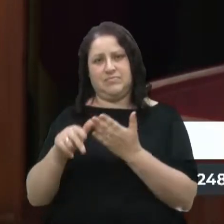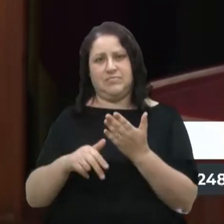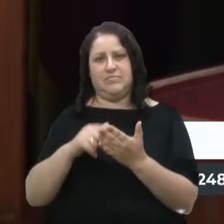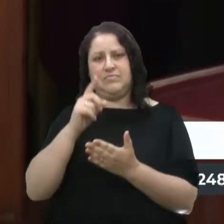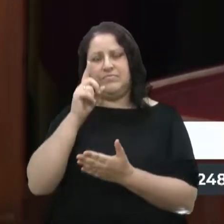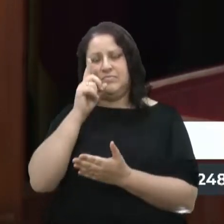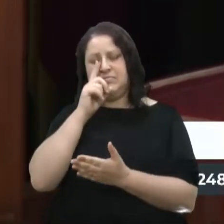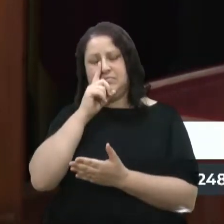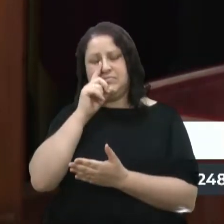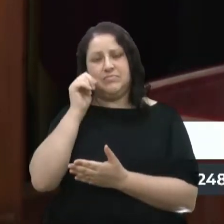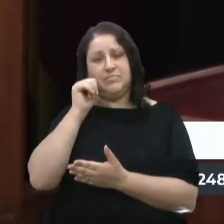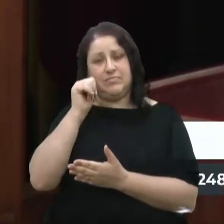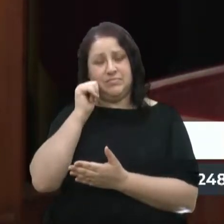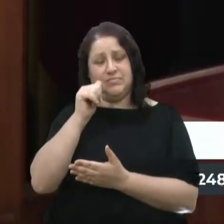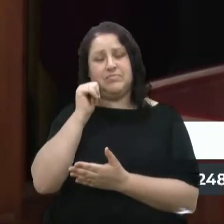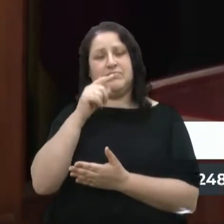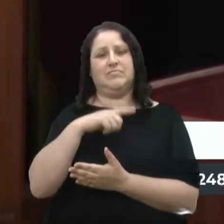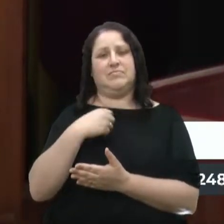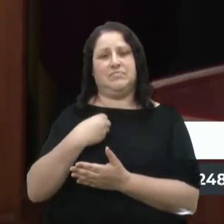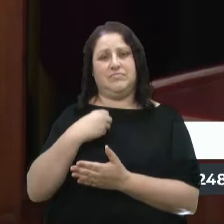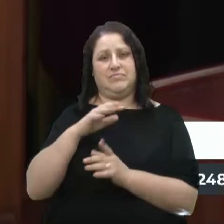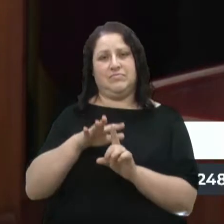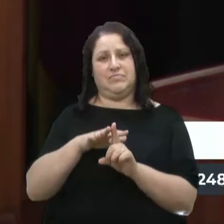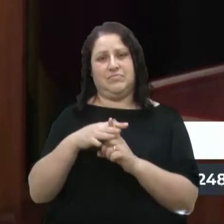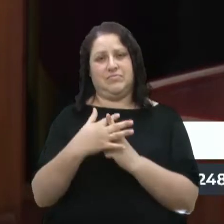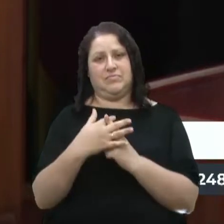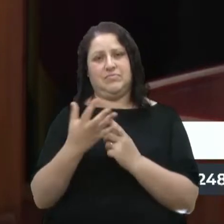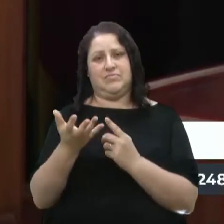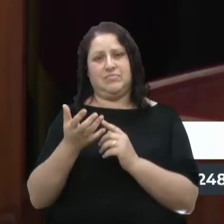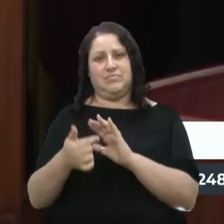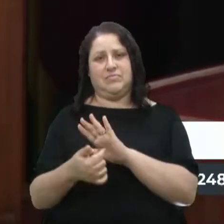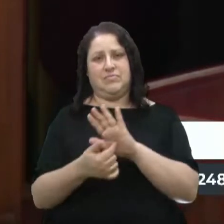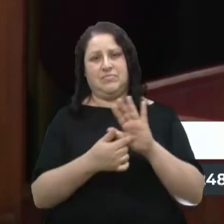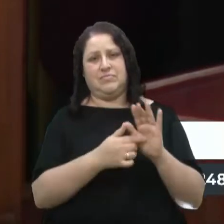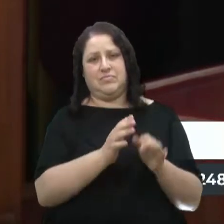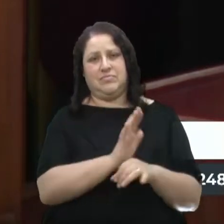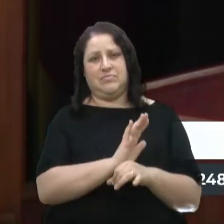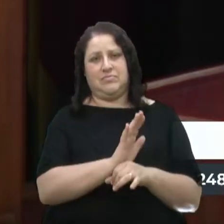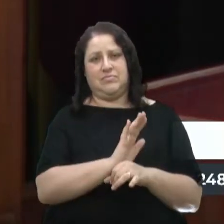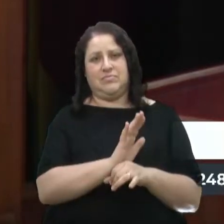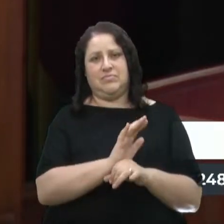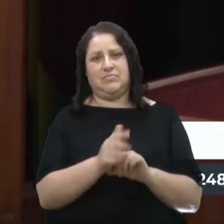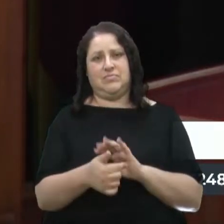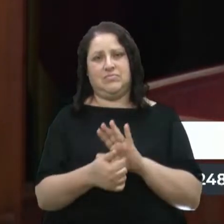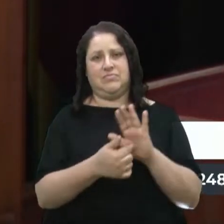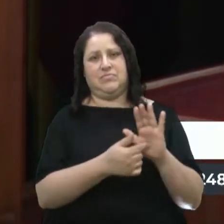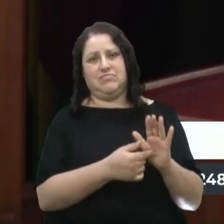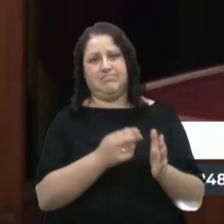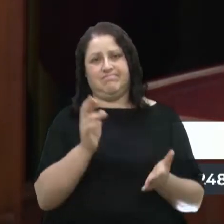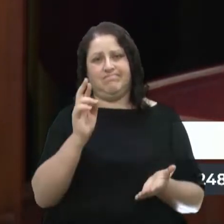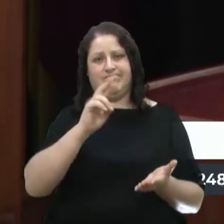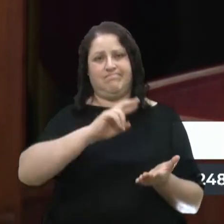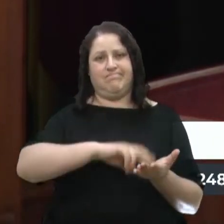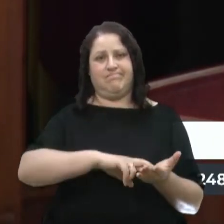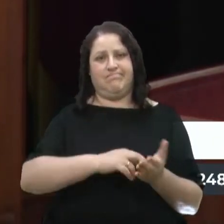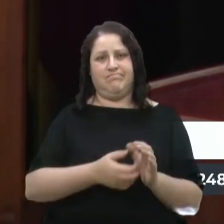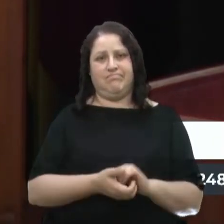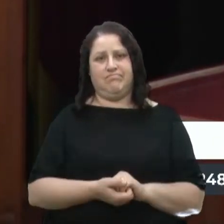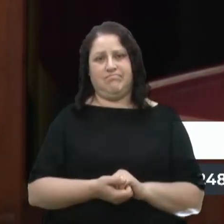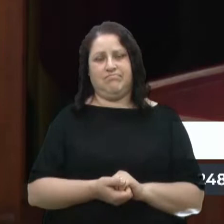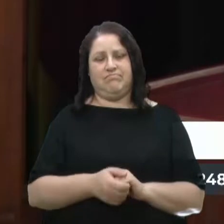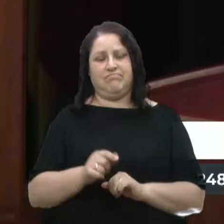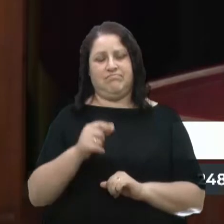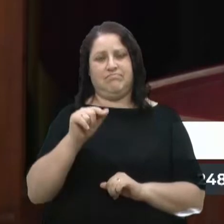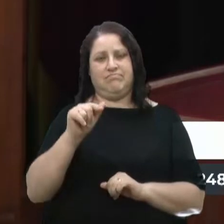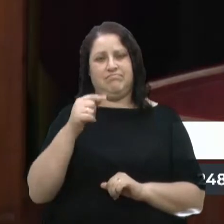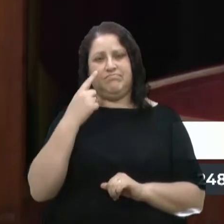nestas situações. Eu gostaria agora de exibir um vídeo que traz um pouco dessas realidades e que é bem